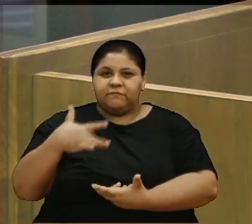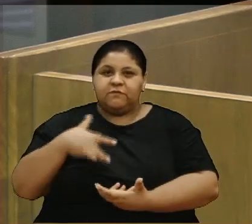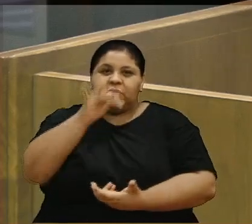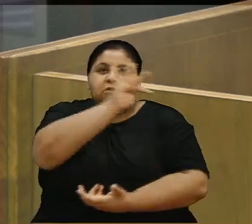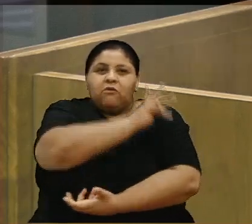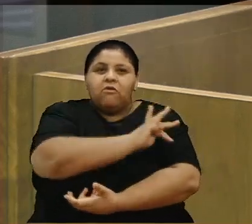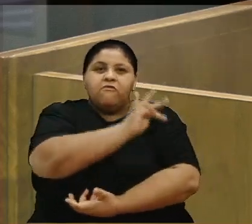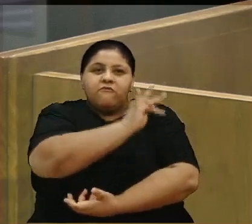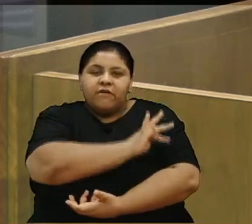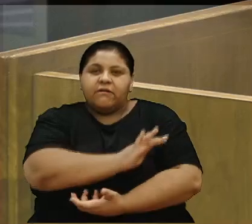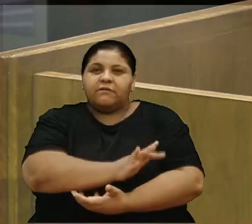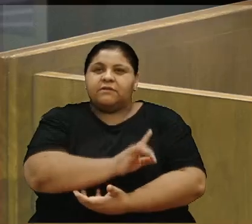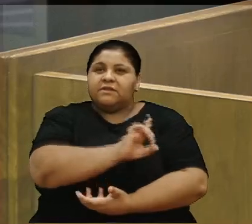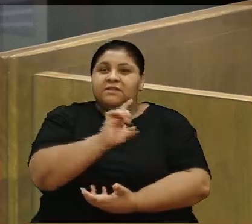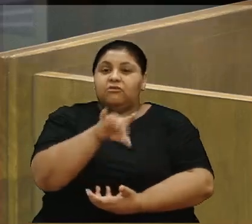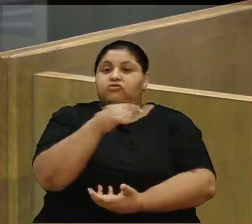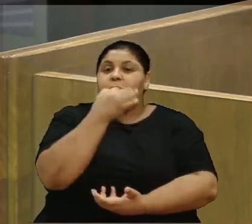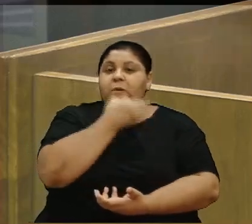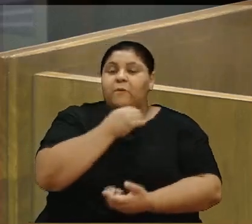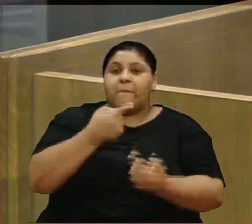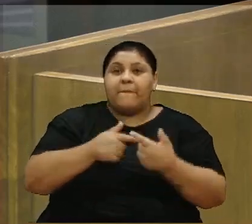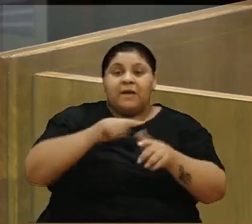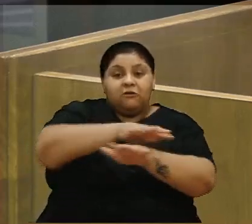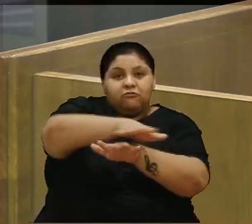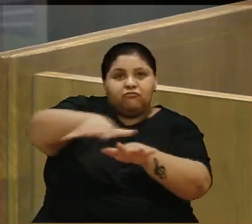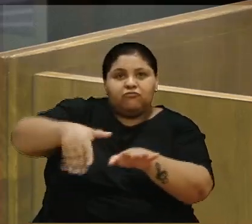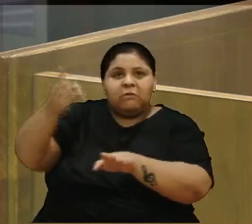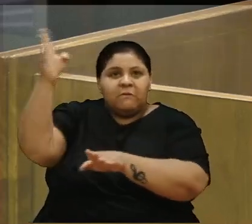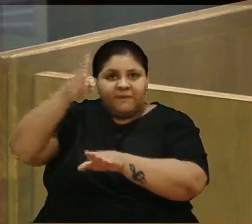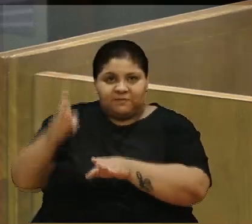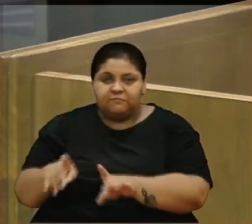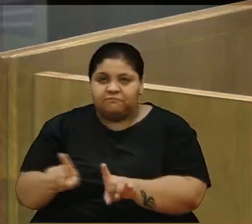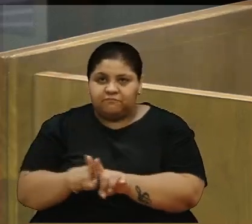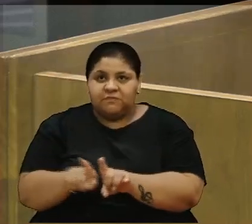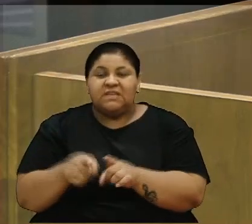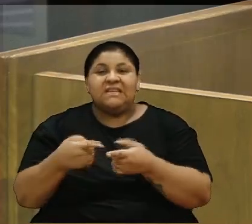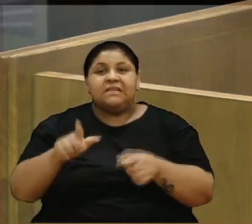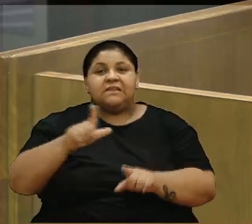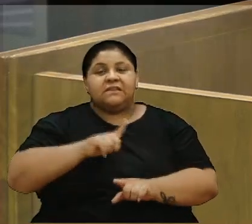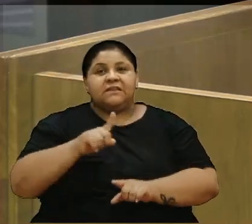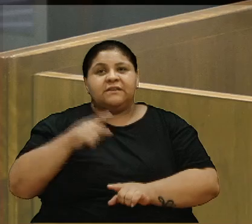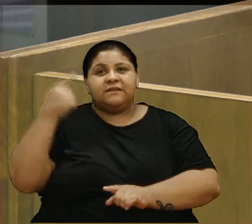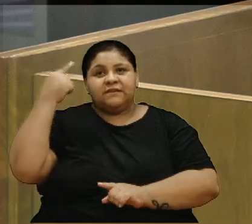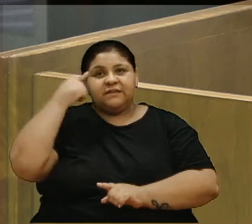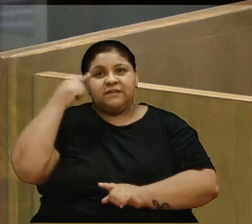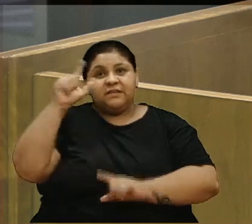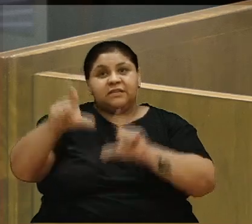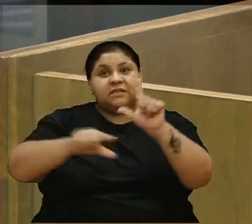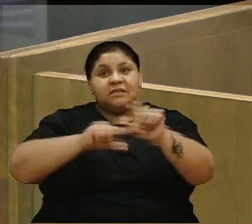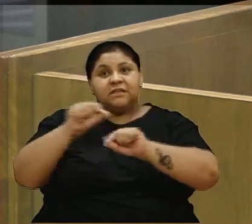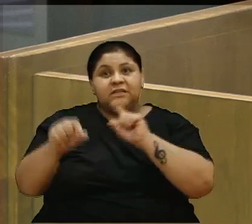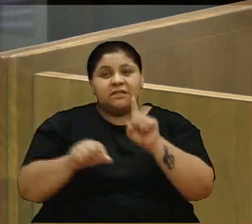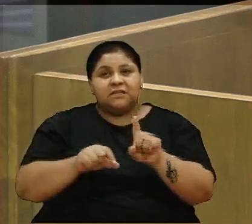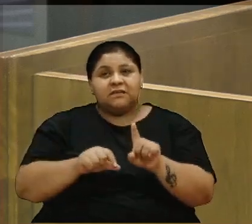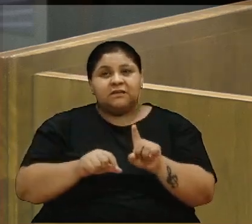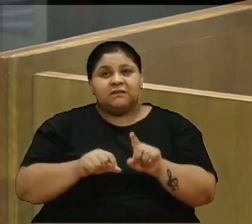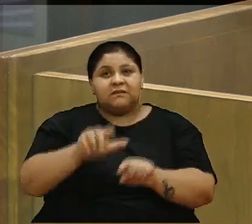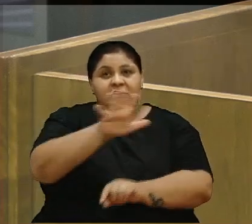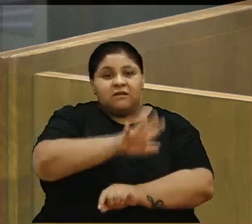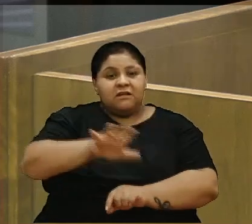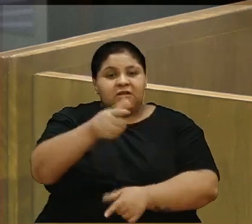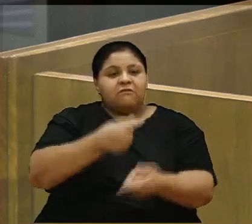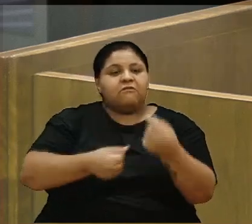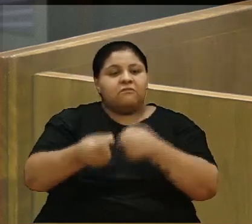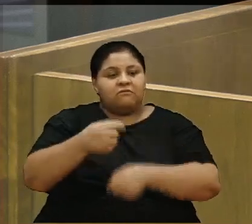fármacos da saúde, não só para Caxias, mas para a região e para o Brasil inteiro, mas nós também precisamos pensar em alternativas para a nossa matriz econômica, que hoje